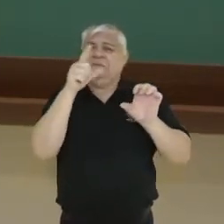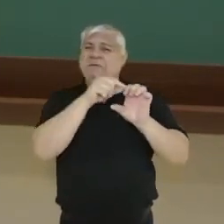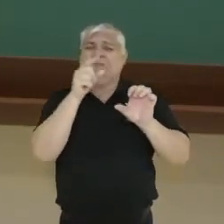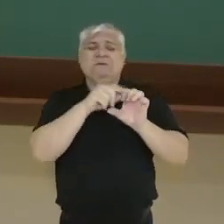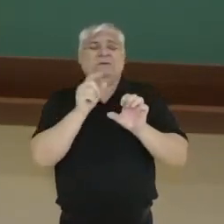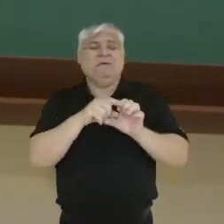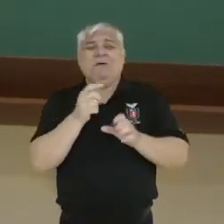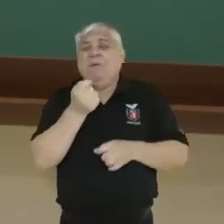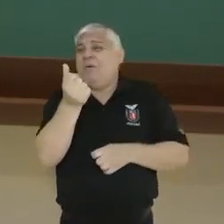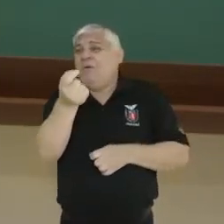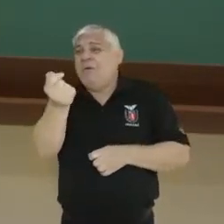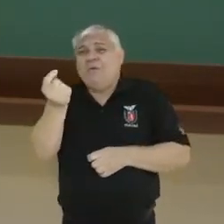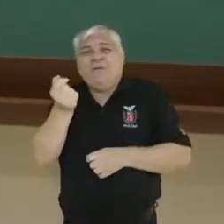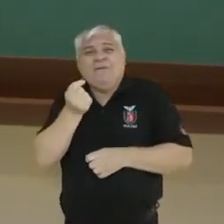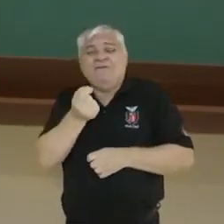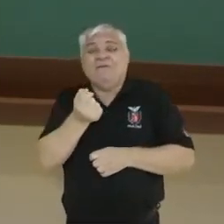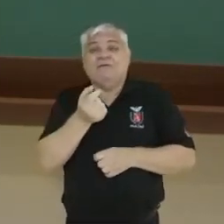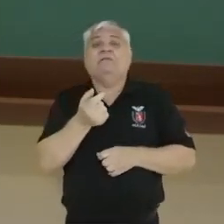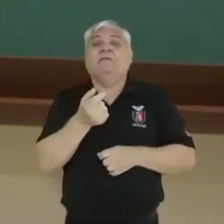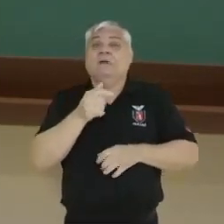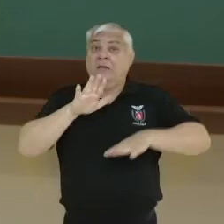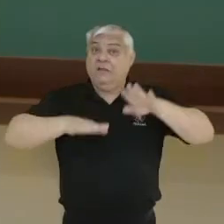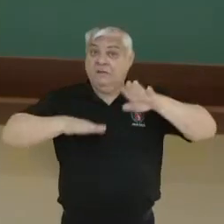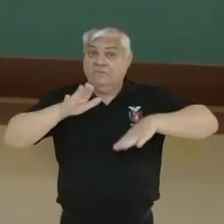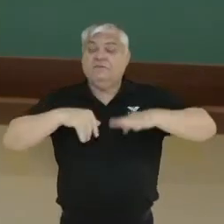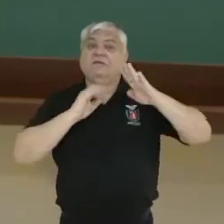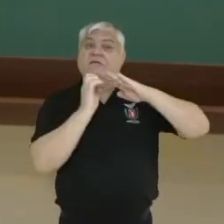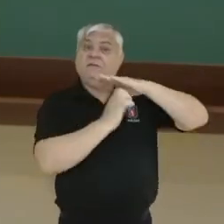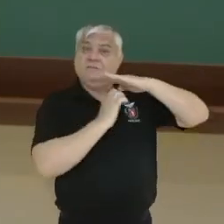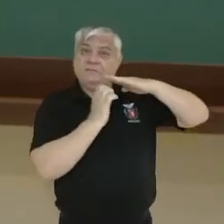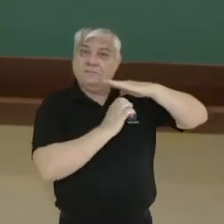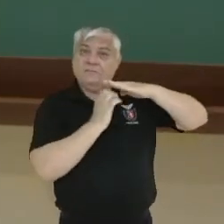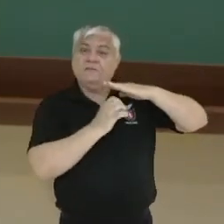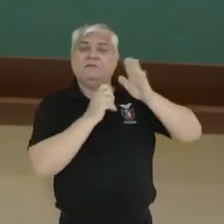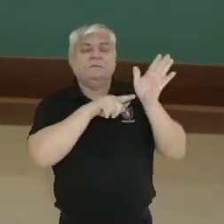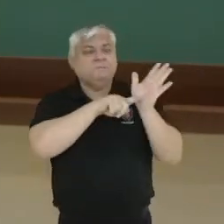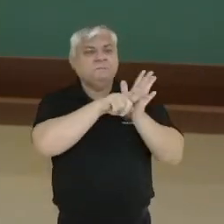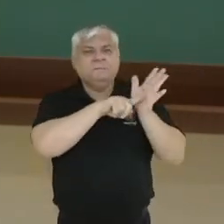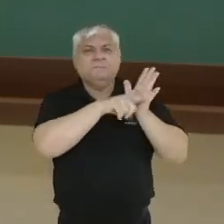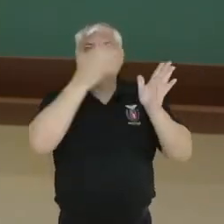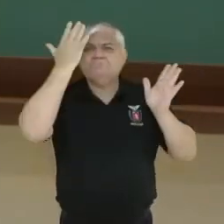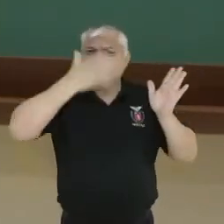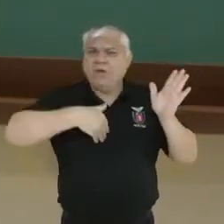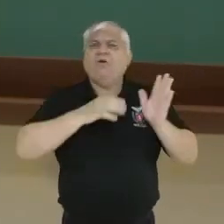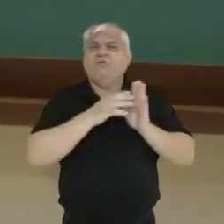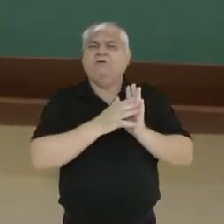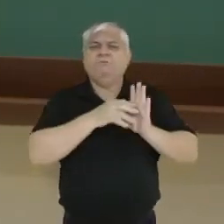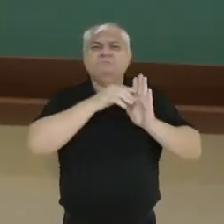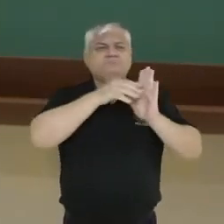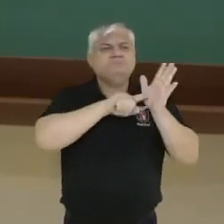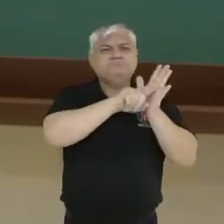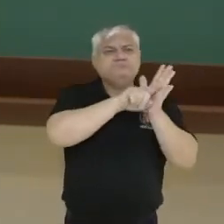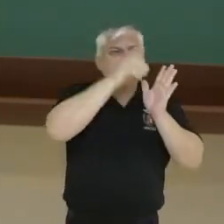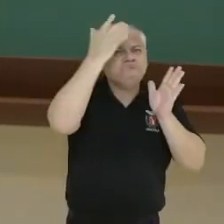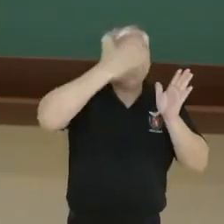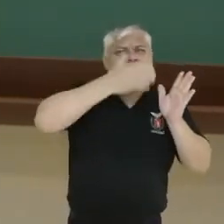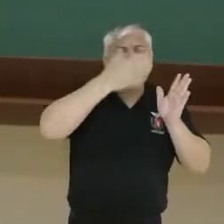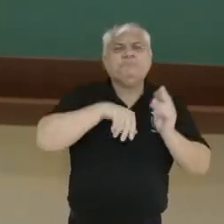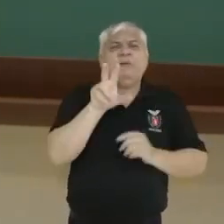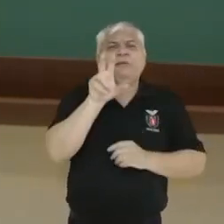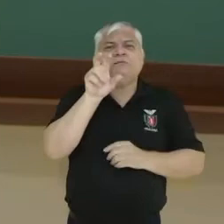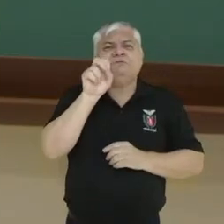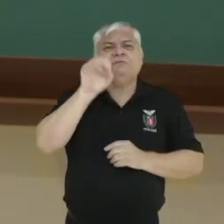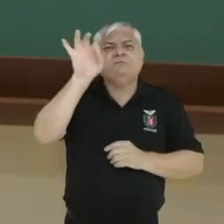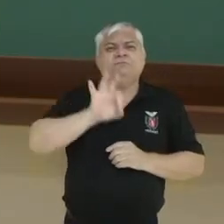Porém, muitas vezes as empresas, muitas vezes não, a pesquisa mostra aí que a maioria das empresas, 50%